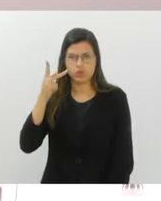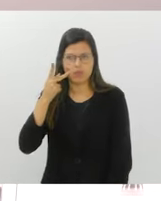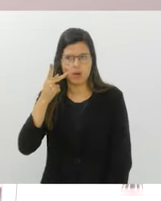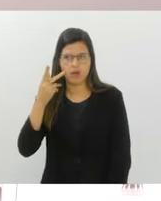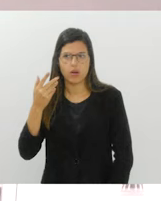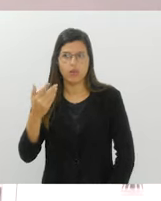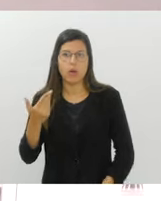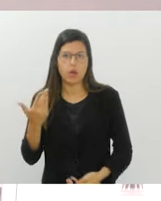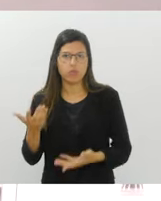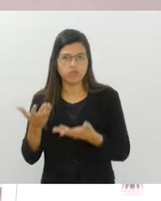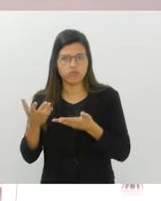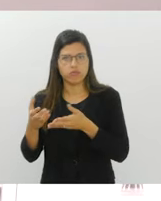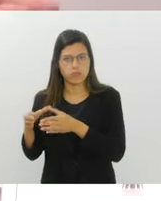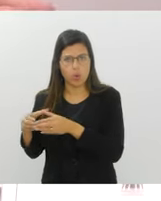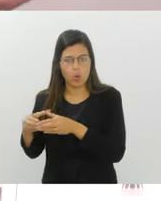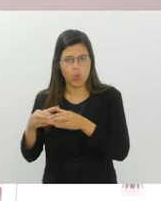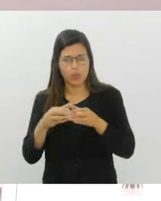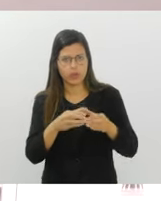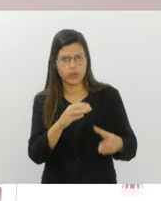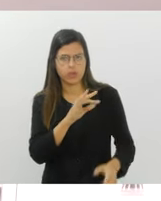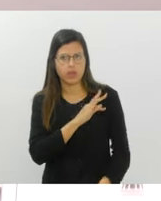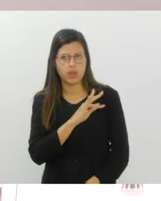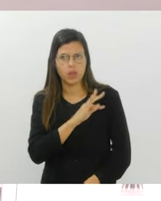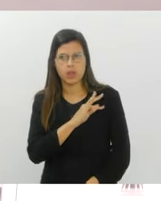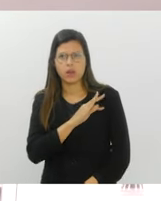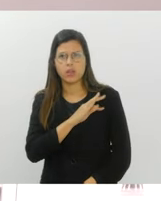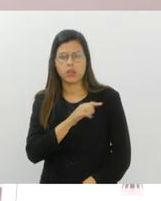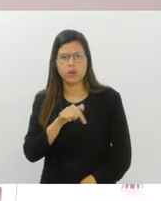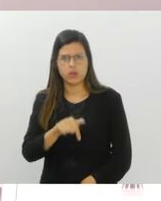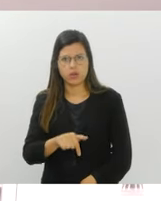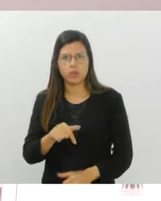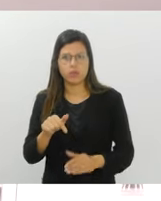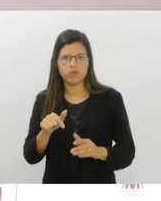toda a nossa equipe técnica aqui em respeito a esse parlamento